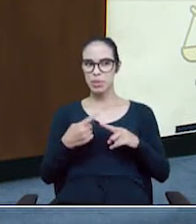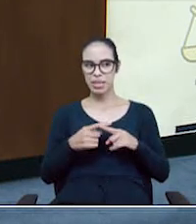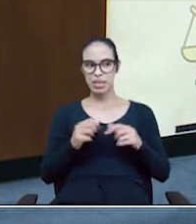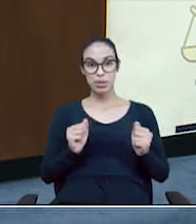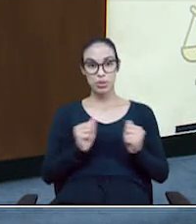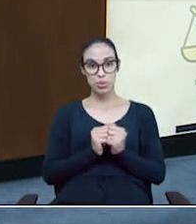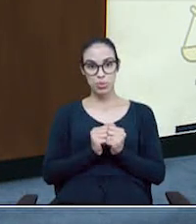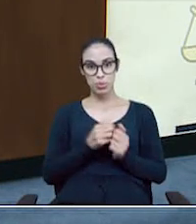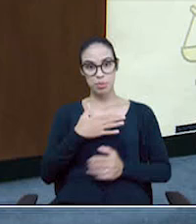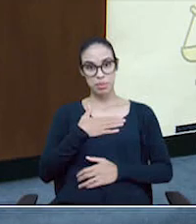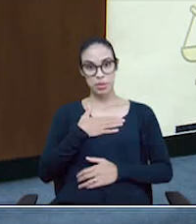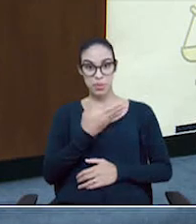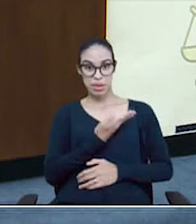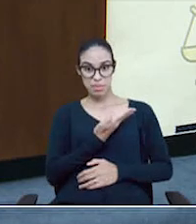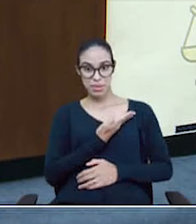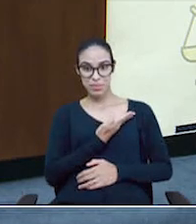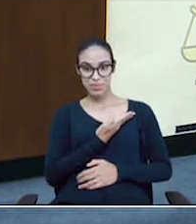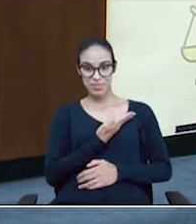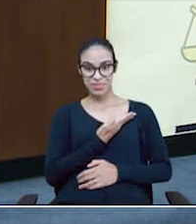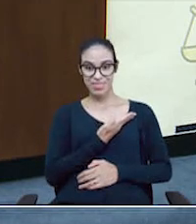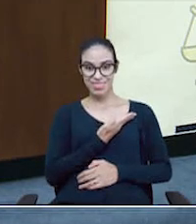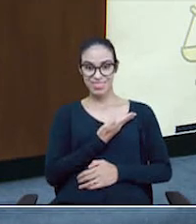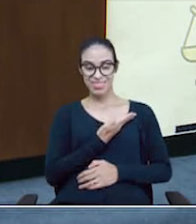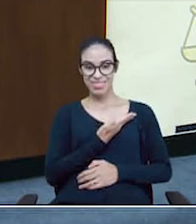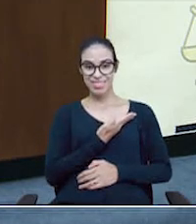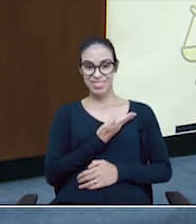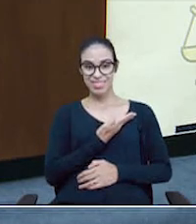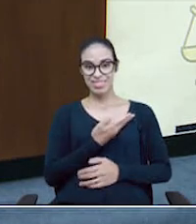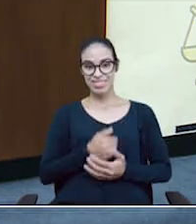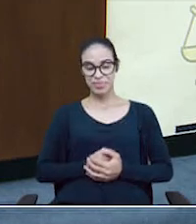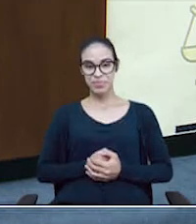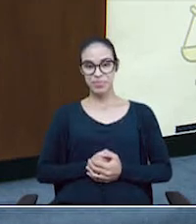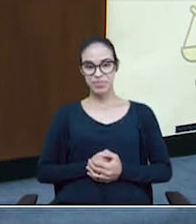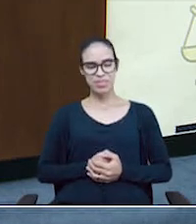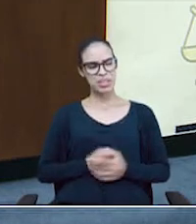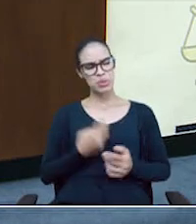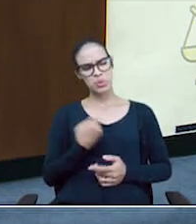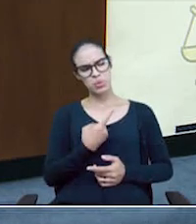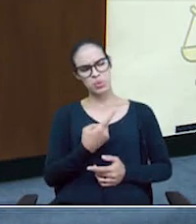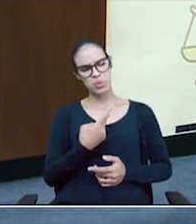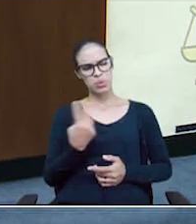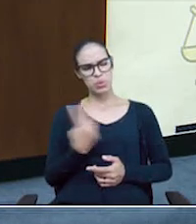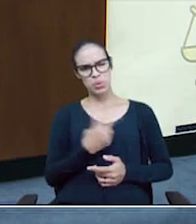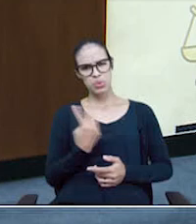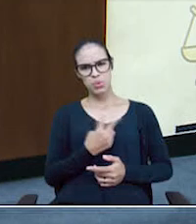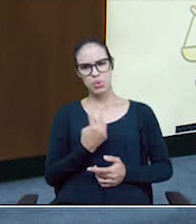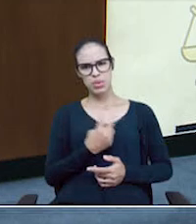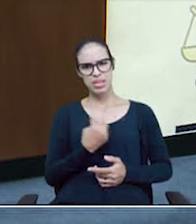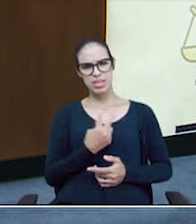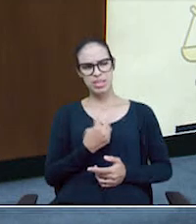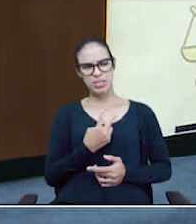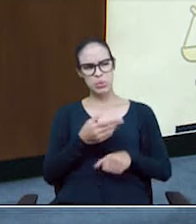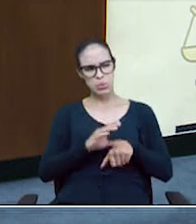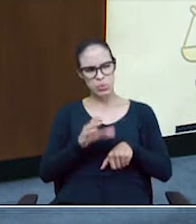meu colega, daquele que nós dois fizemos, quantos anos, né, Giovanni? Os cursos de